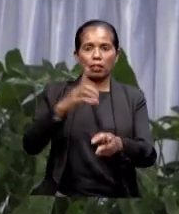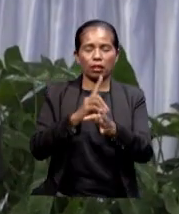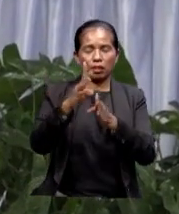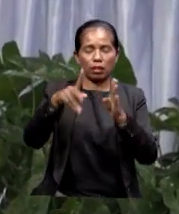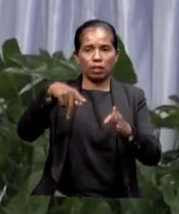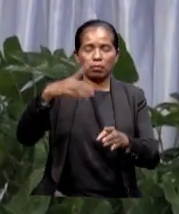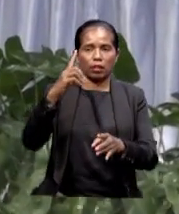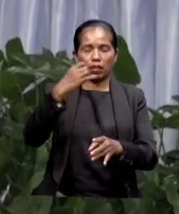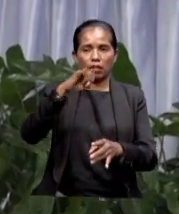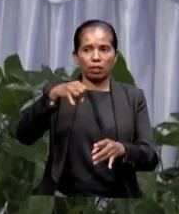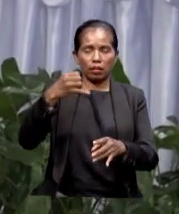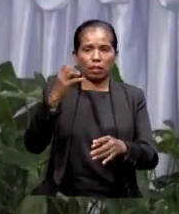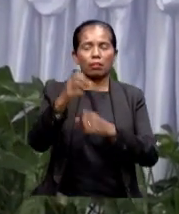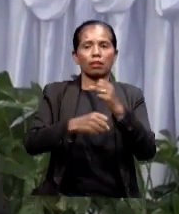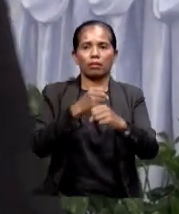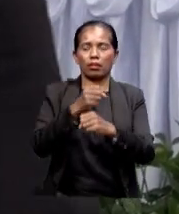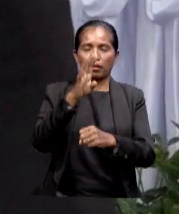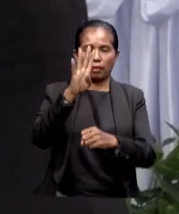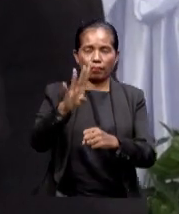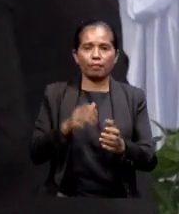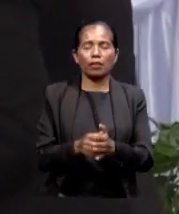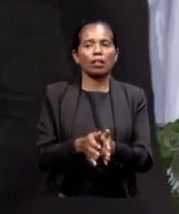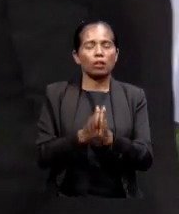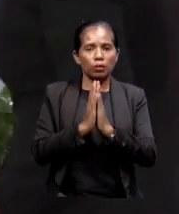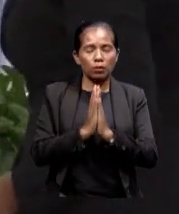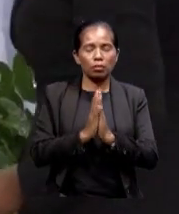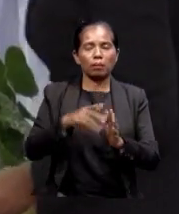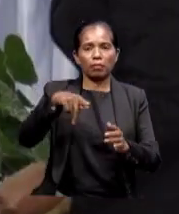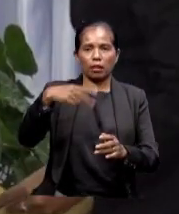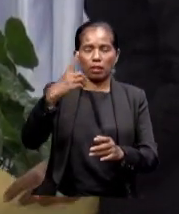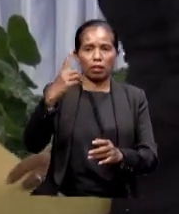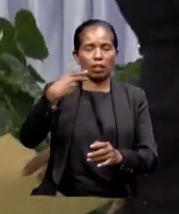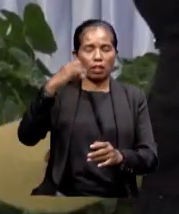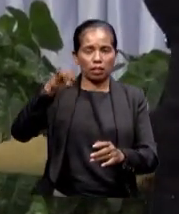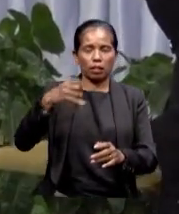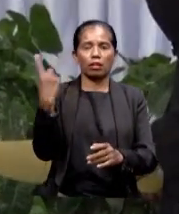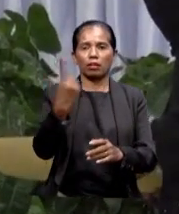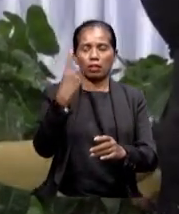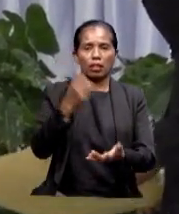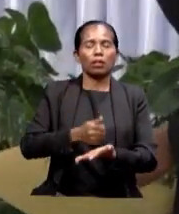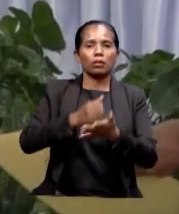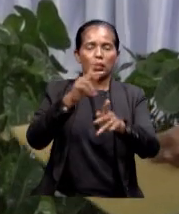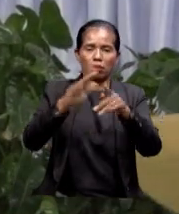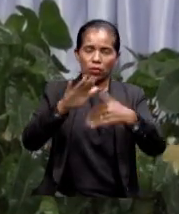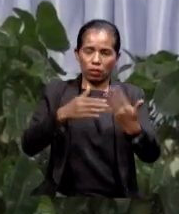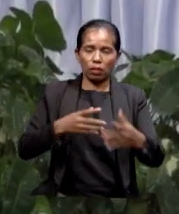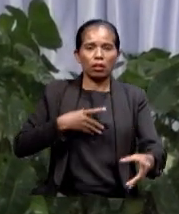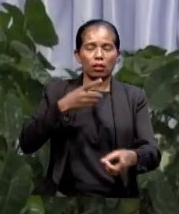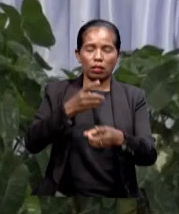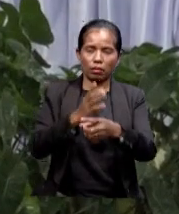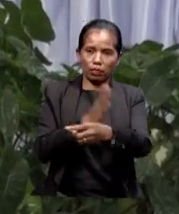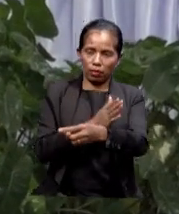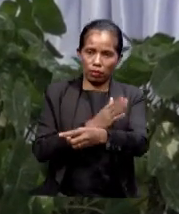ba mandato tinanhat. Aniceto Husba PDHJ atuna fatin defende cidadão roto ne direito no promove